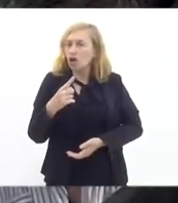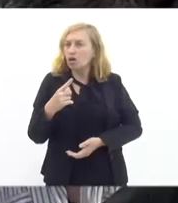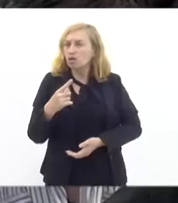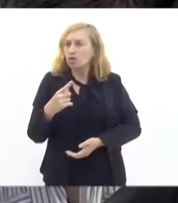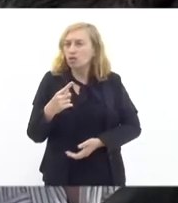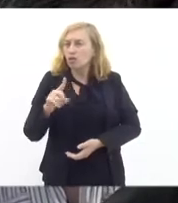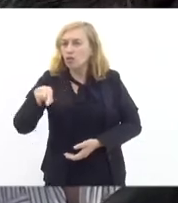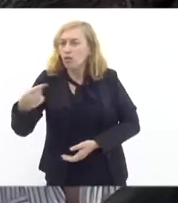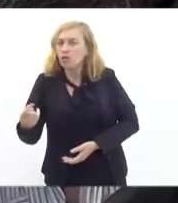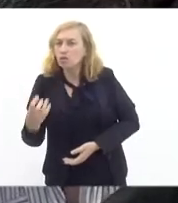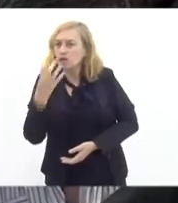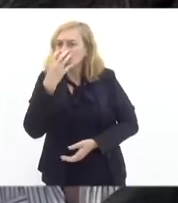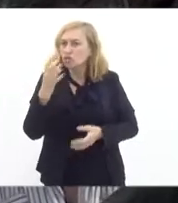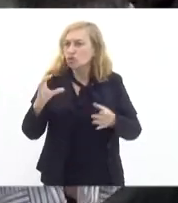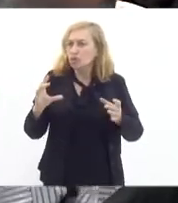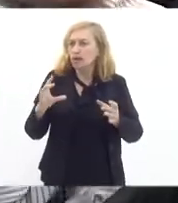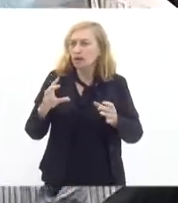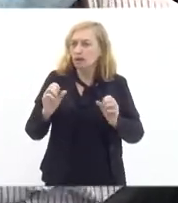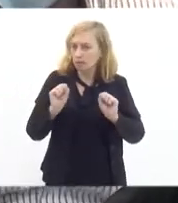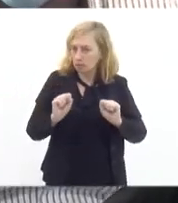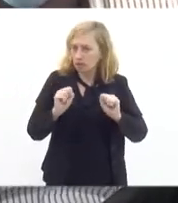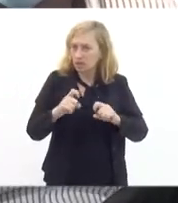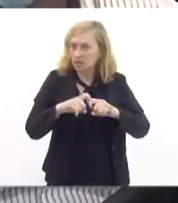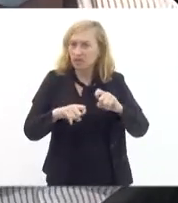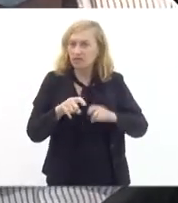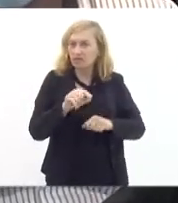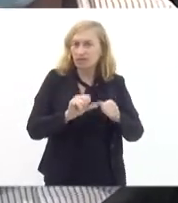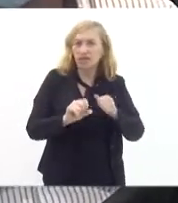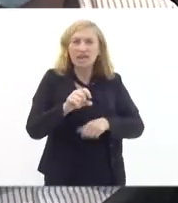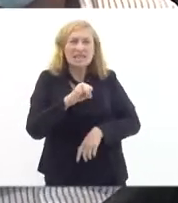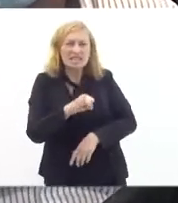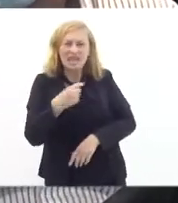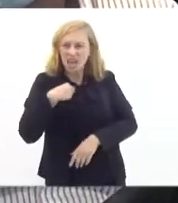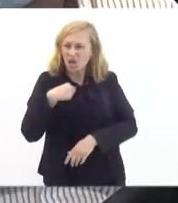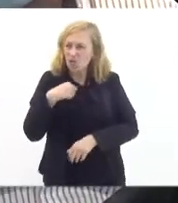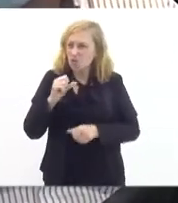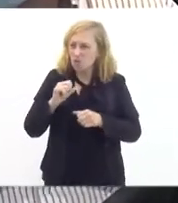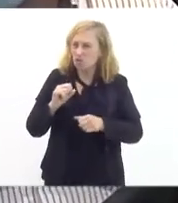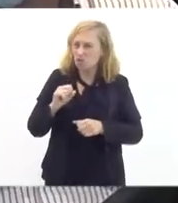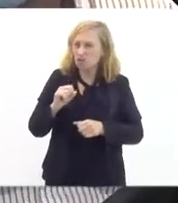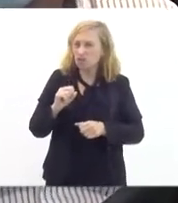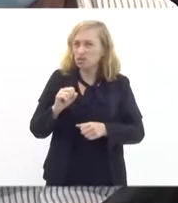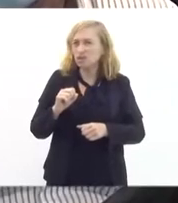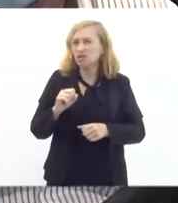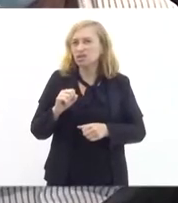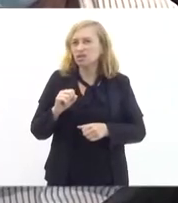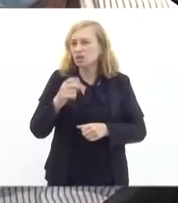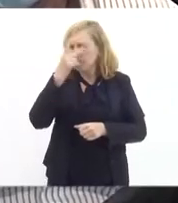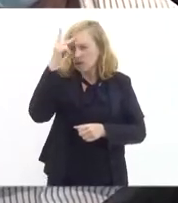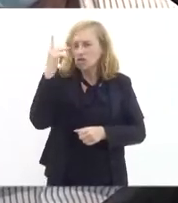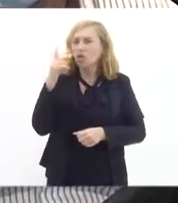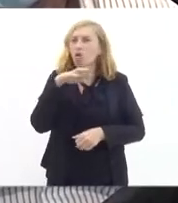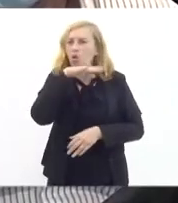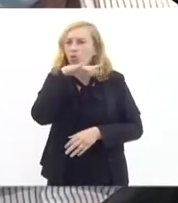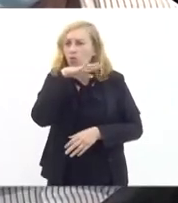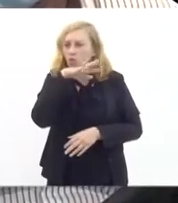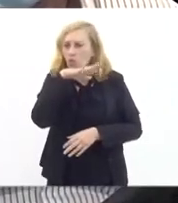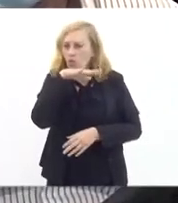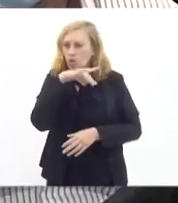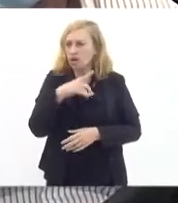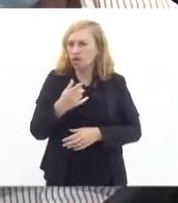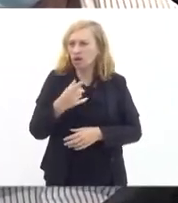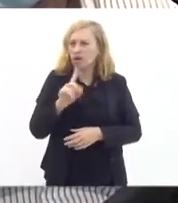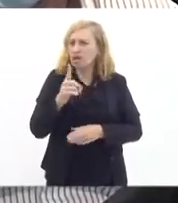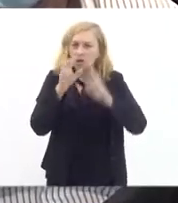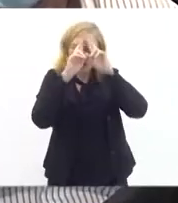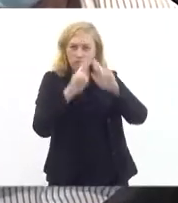fosse um sujeito relapso, vamos cruzar com aquilo ali e vamos vender filhotes? Não. Nós